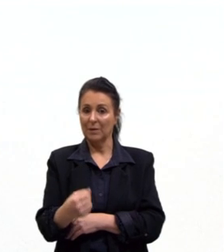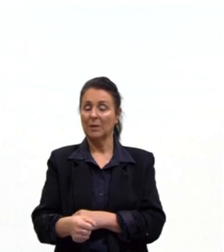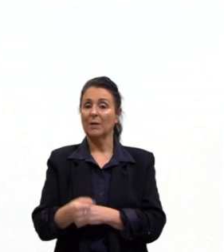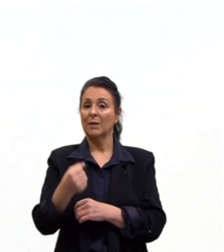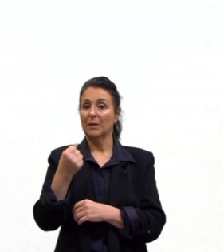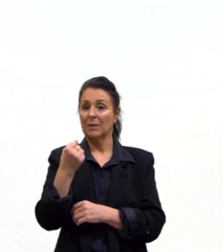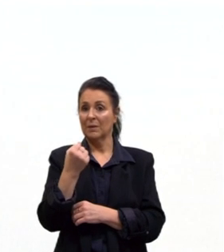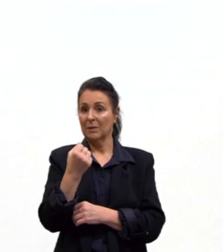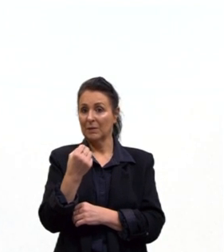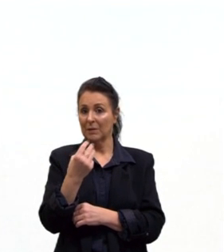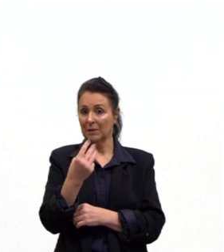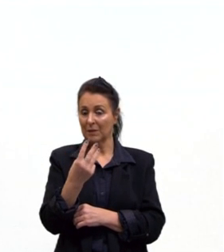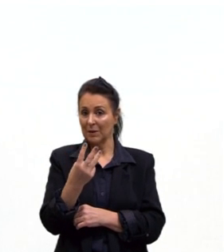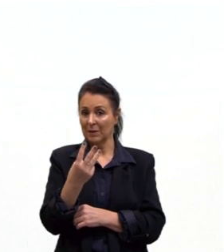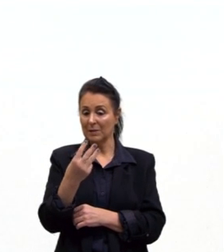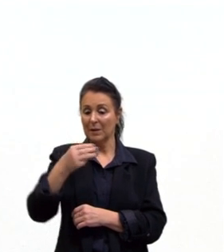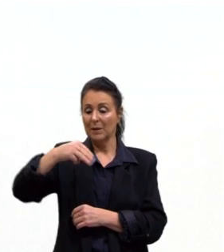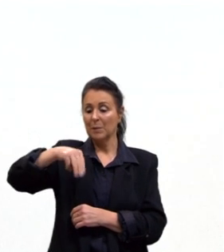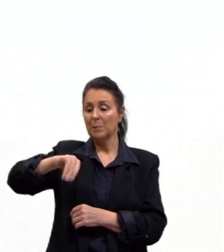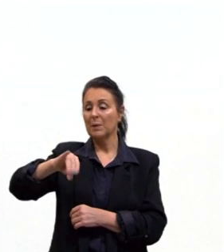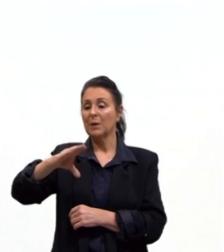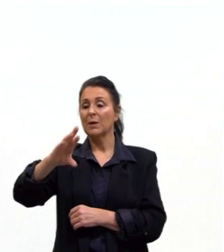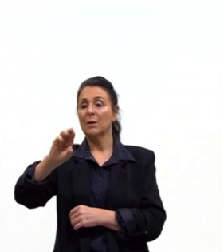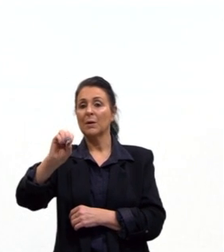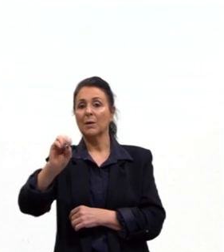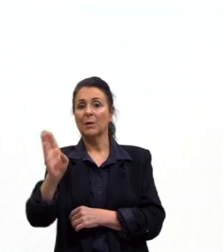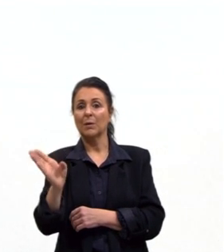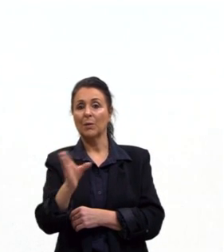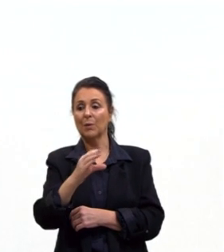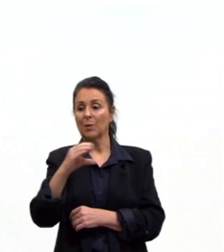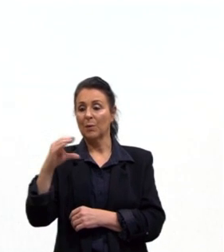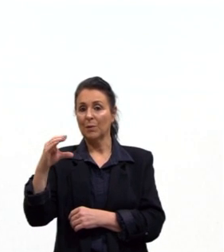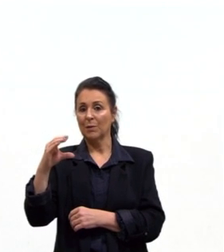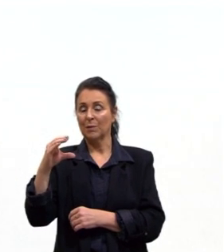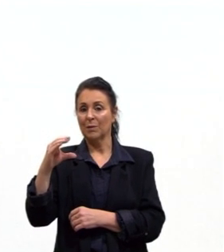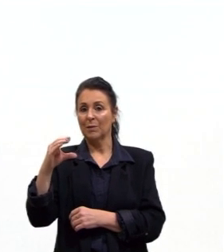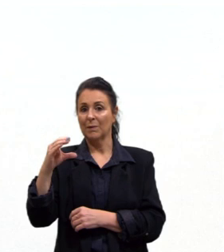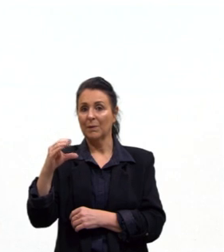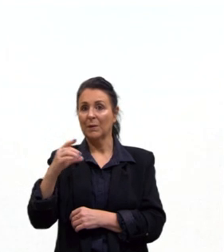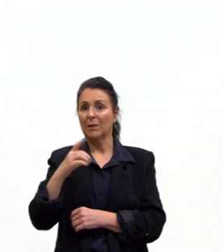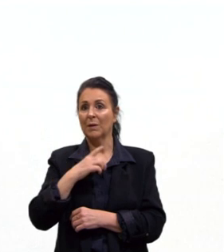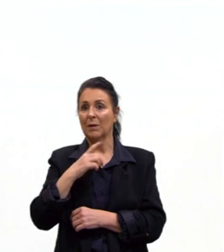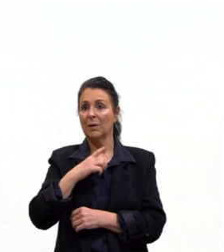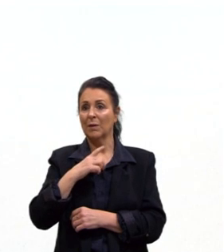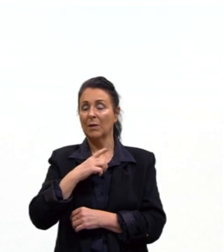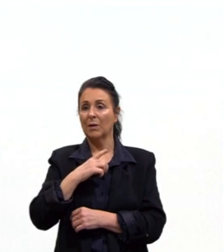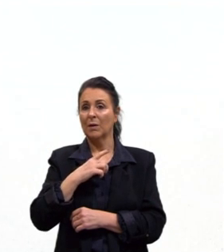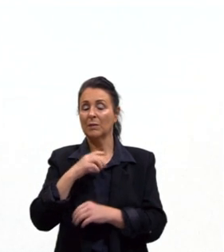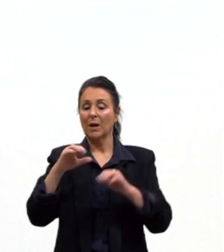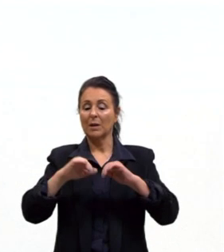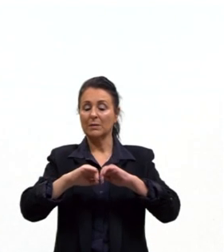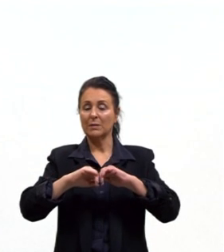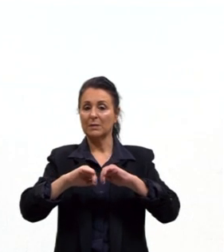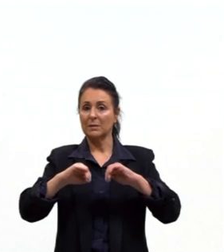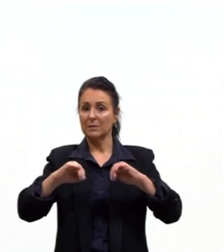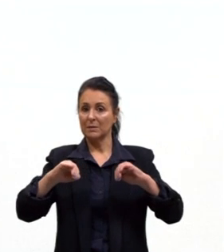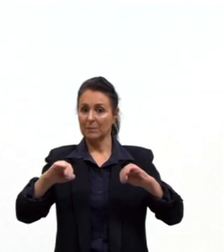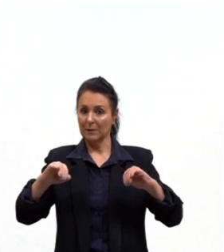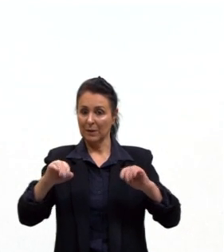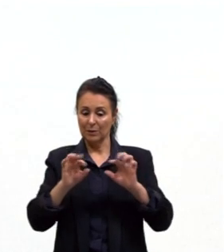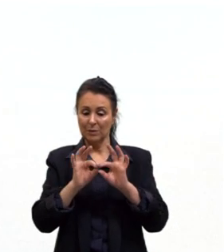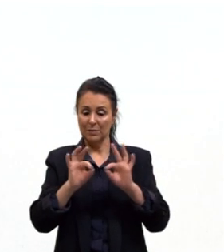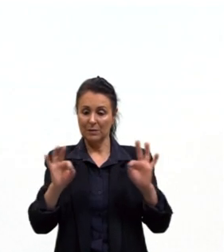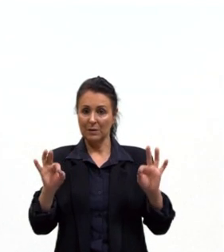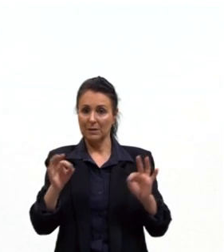três microconto tá aí fala ali na questão estão separados por uma